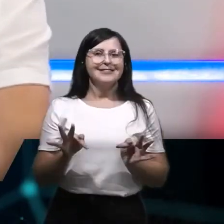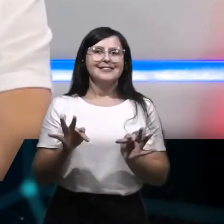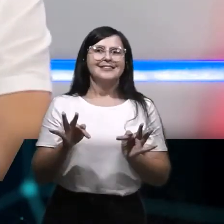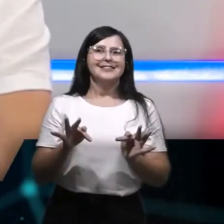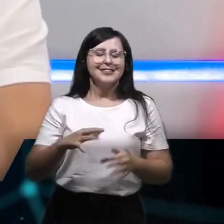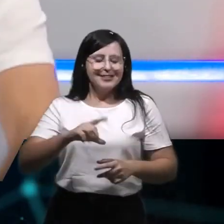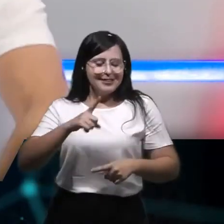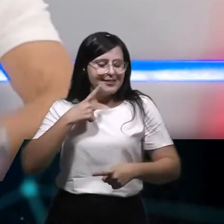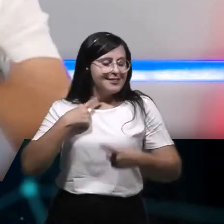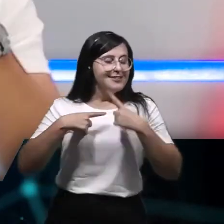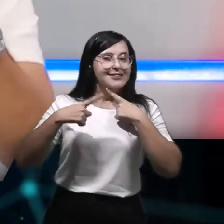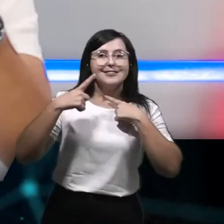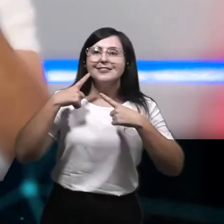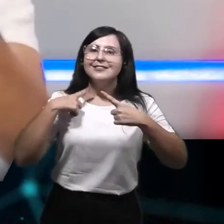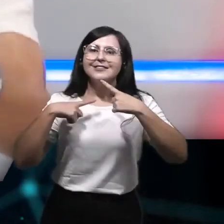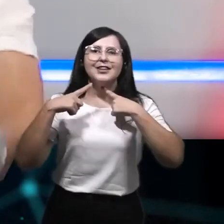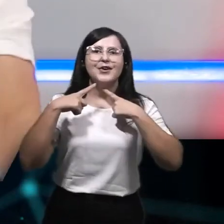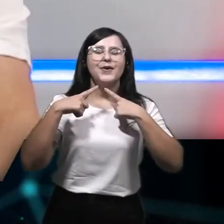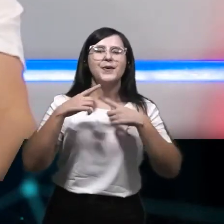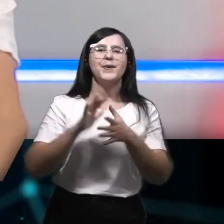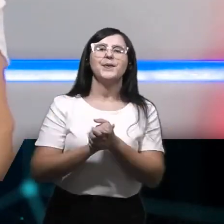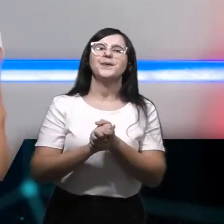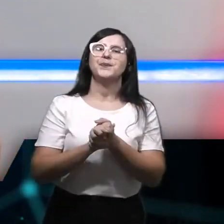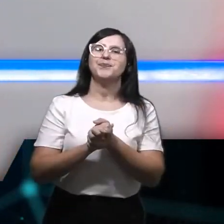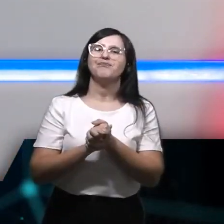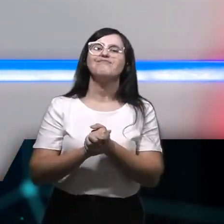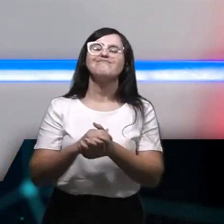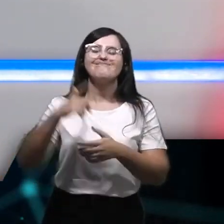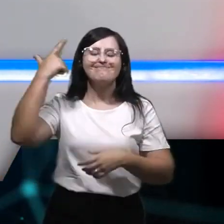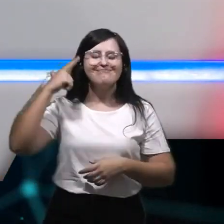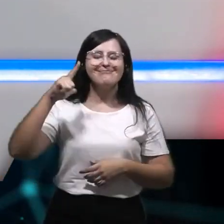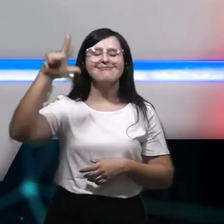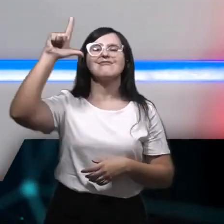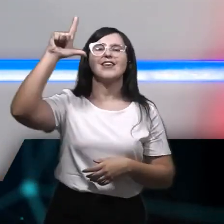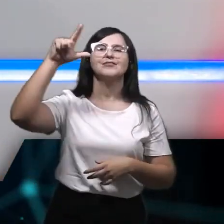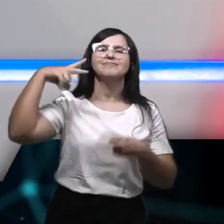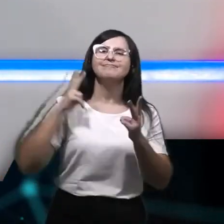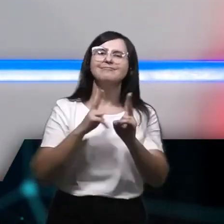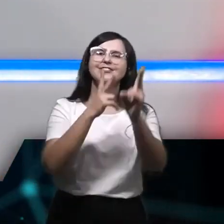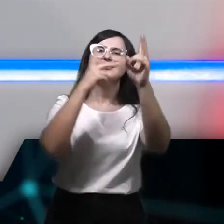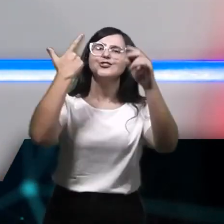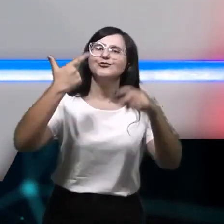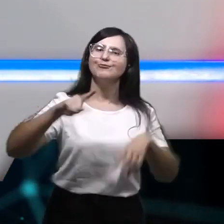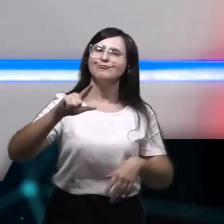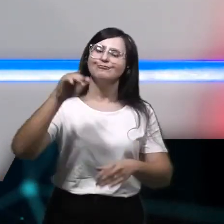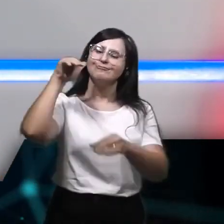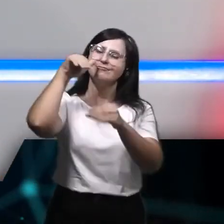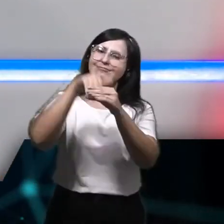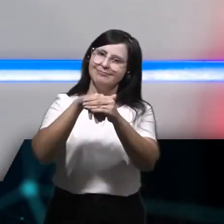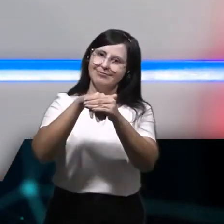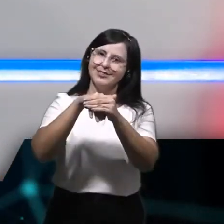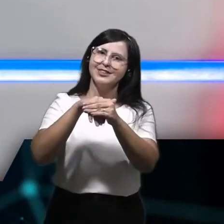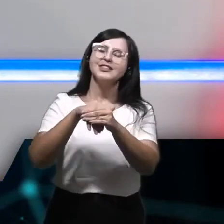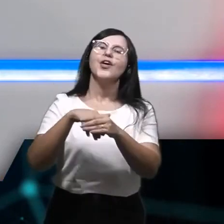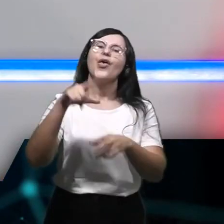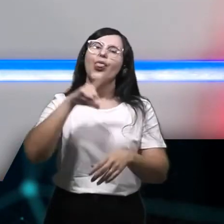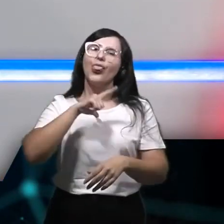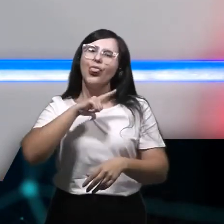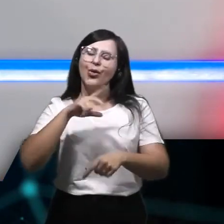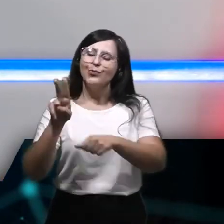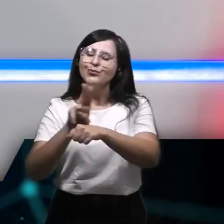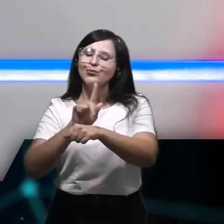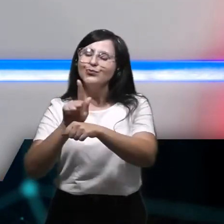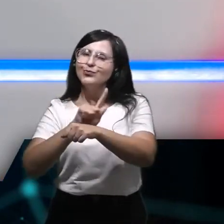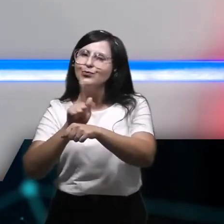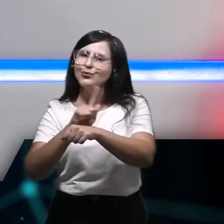uma vontade maior ainda de ganhar mais essa, uma vez mais essa eleição e governar esse município,